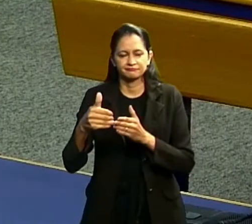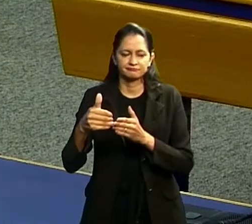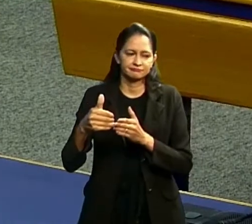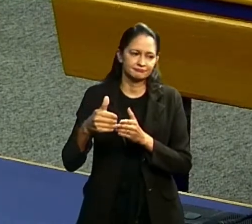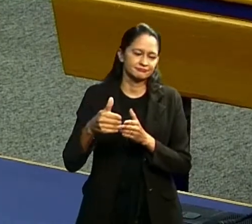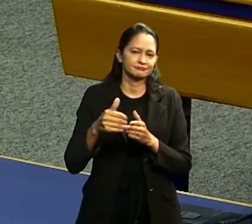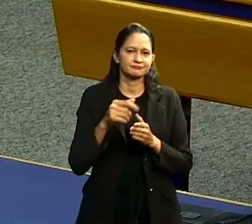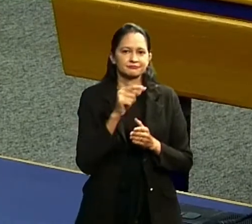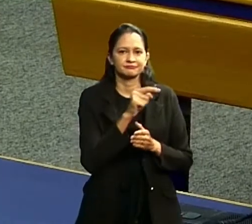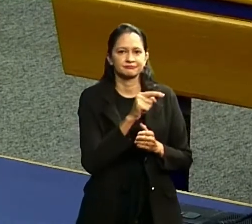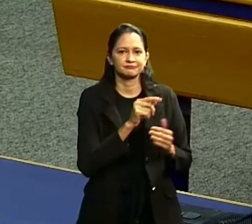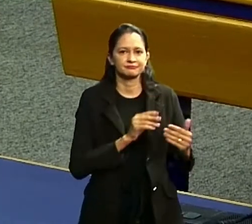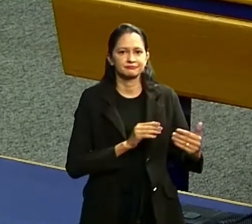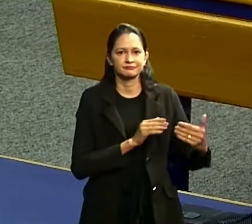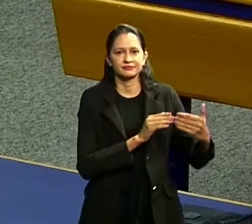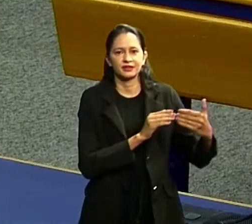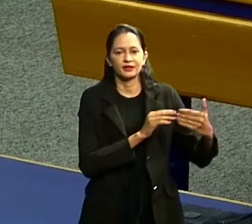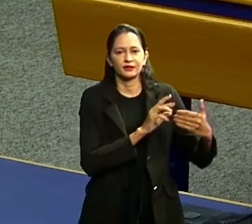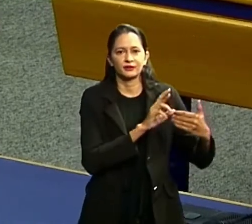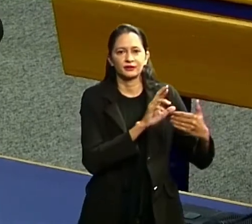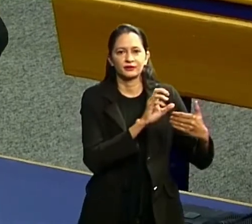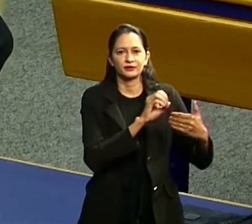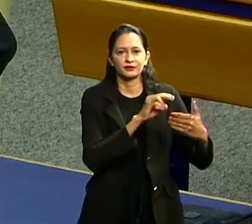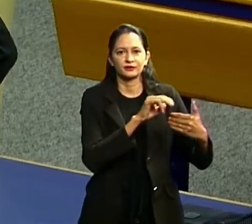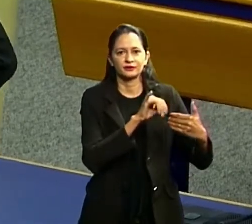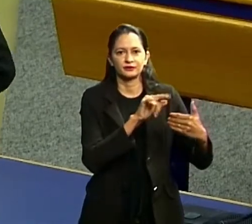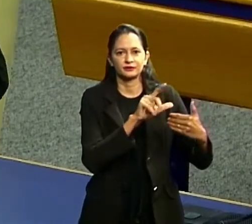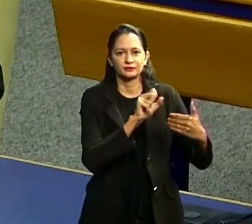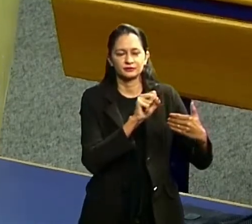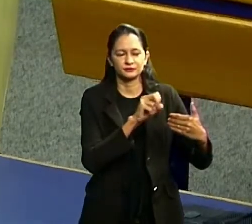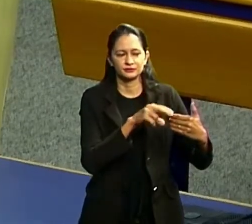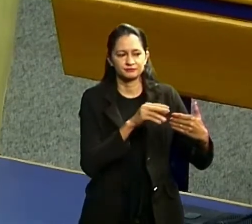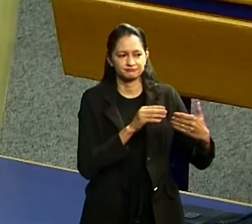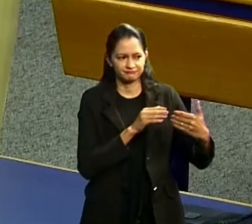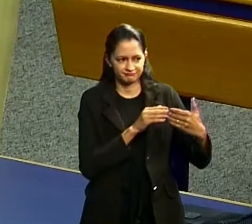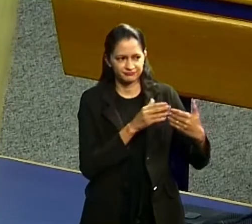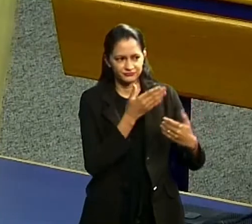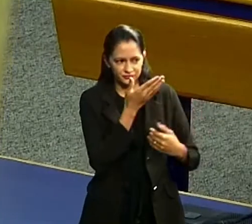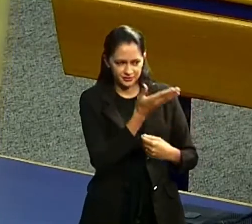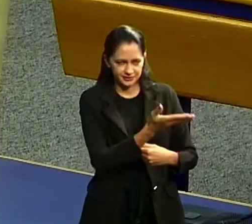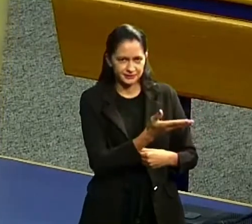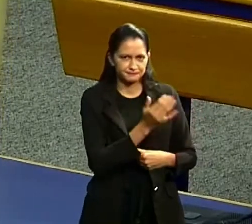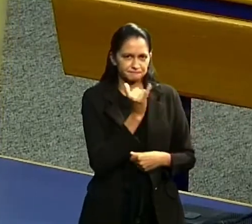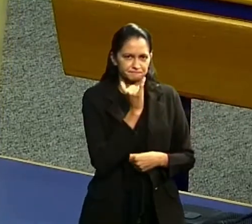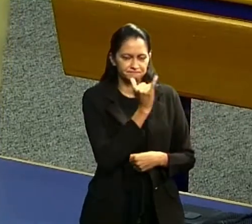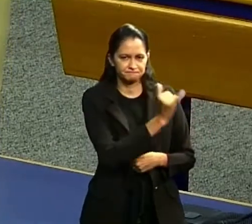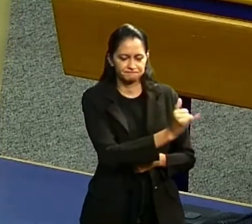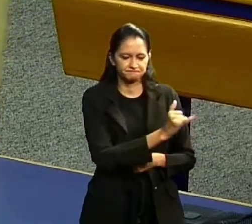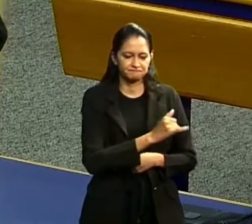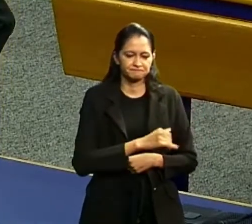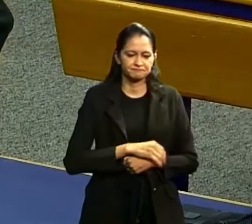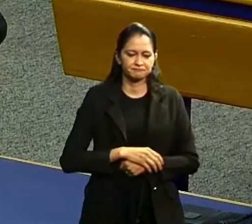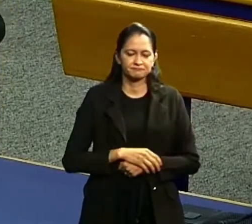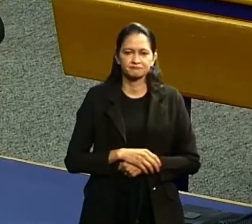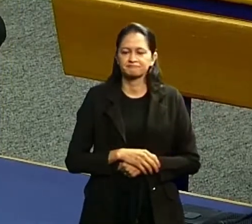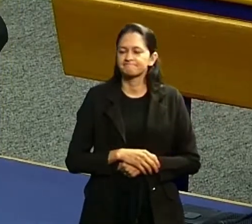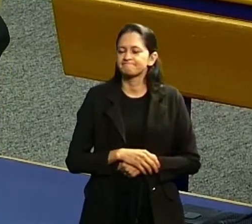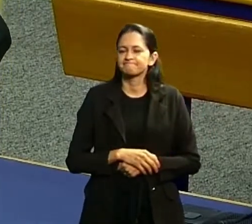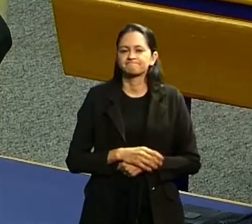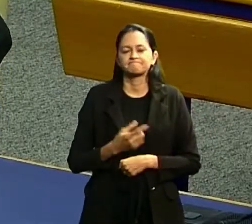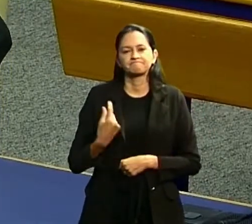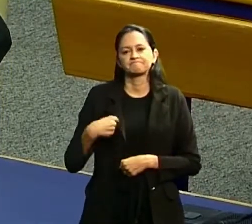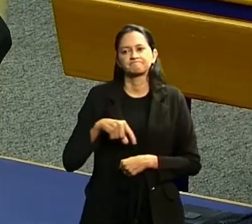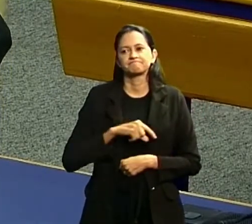Ronilson. Vereador Ronilson, queria usar a palavra ao senhor e dizer que realmente a gente não deve